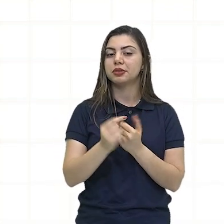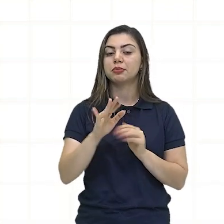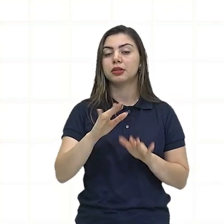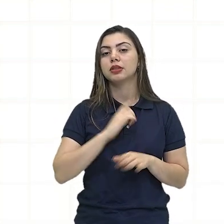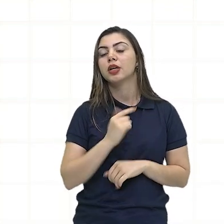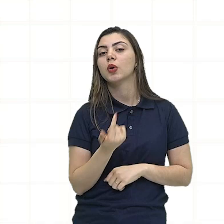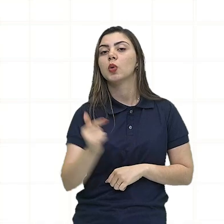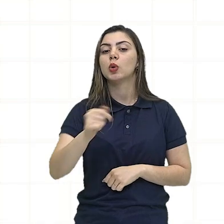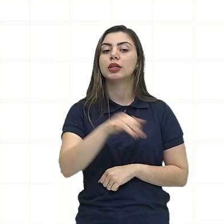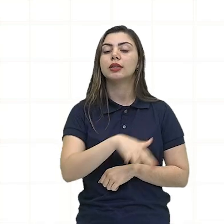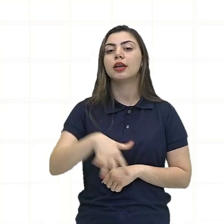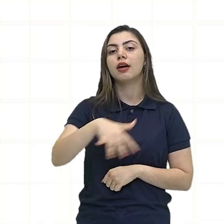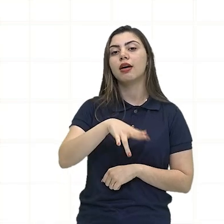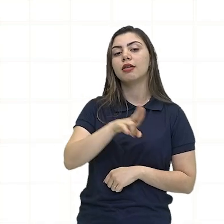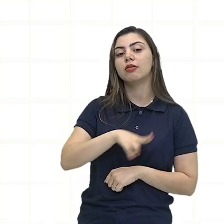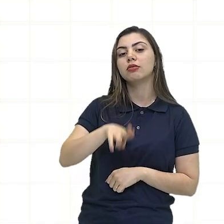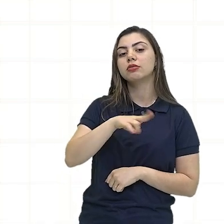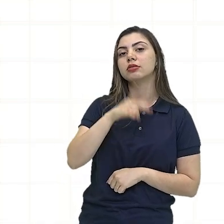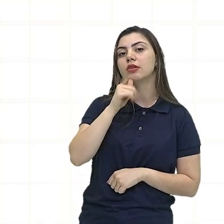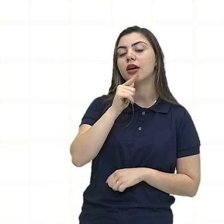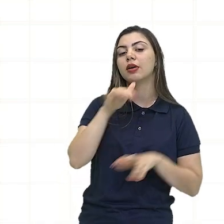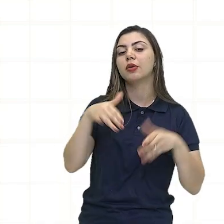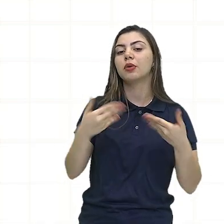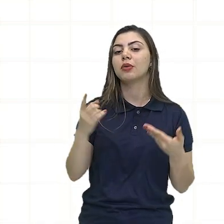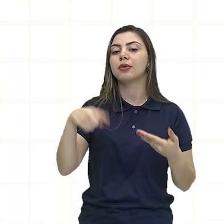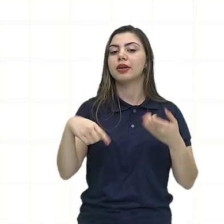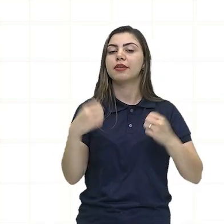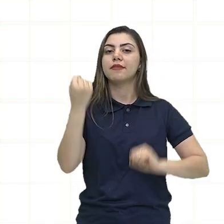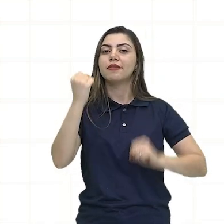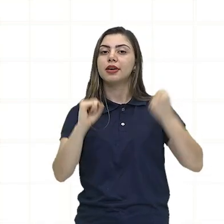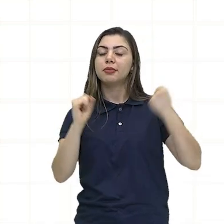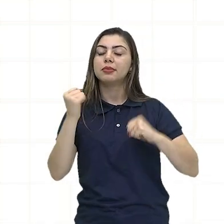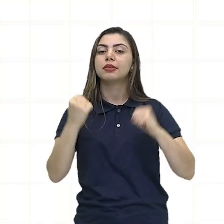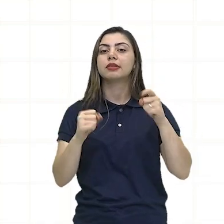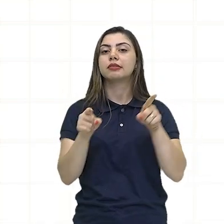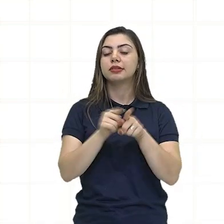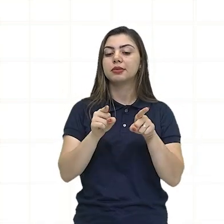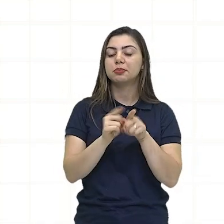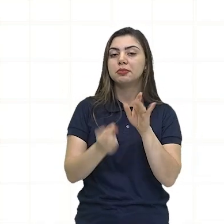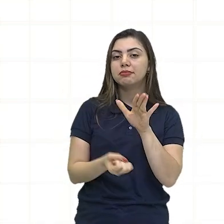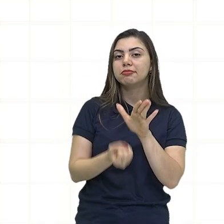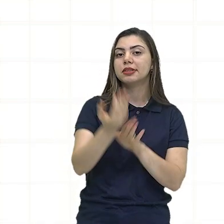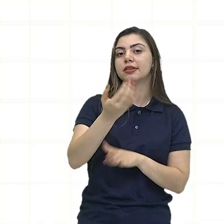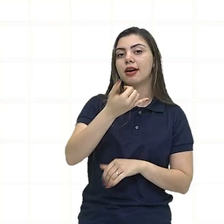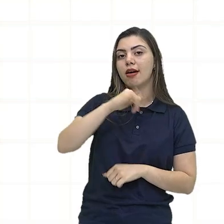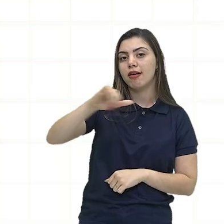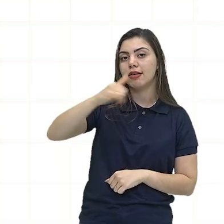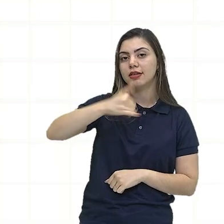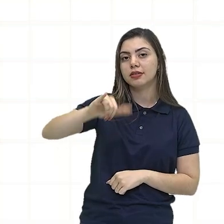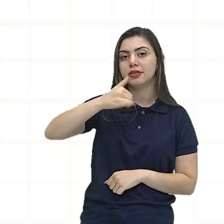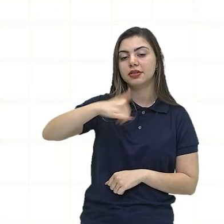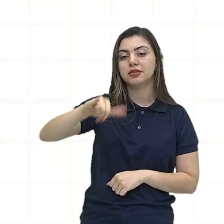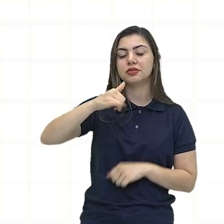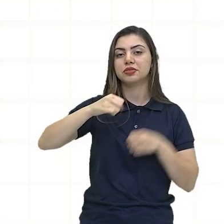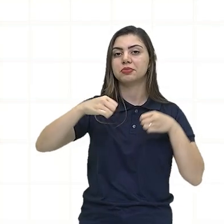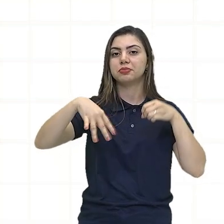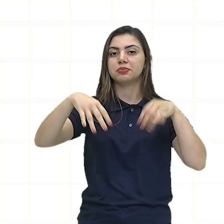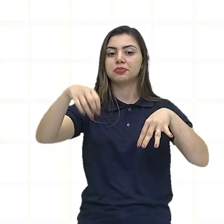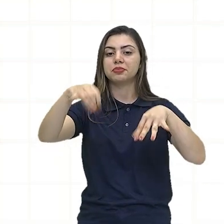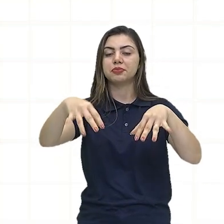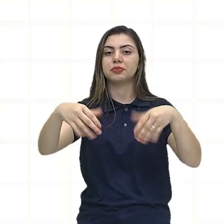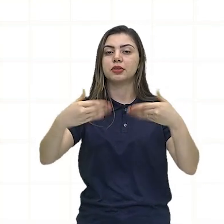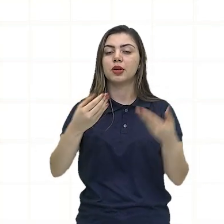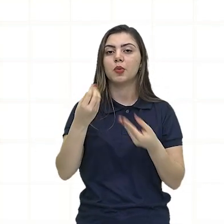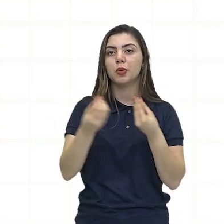que utiliza bastante água é a indústria e também a geração de energia. Tá? Vai utilizar água para quê? Para